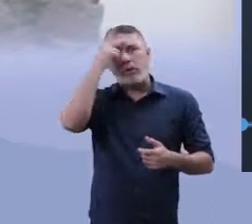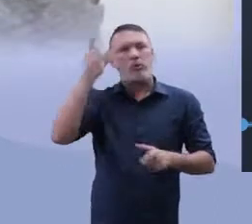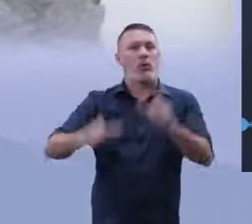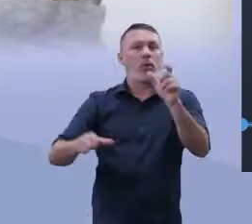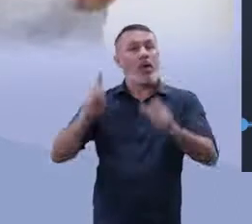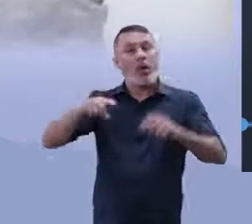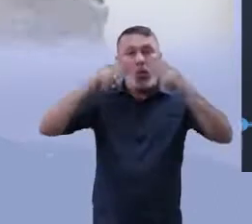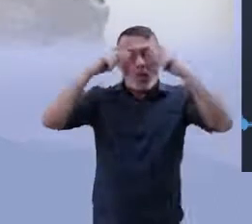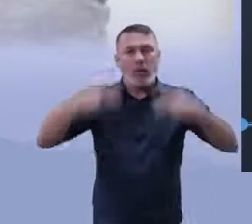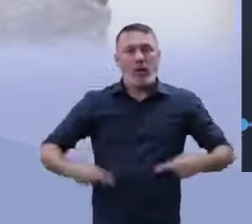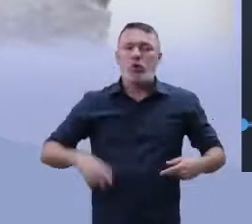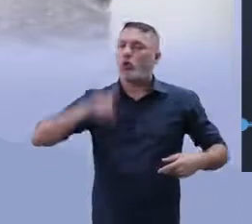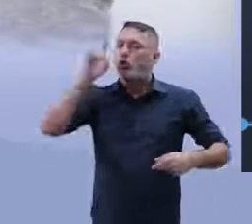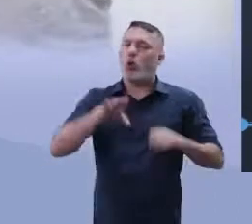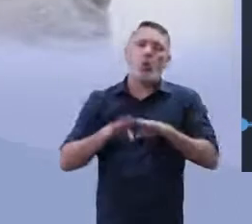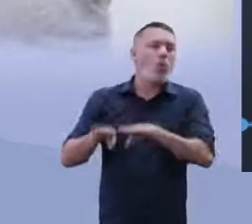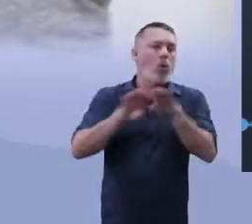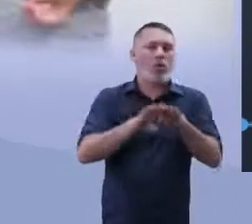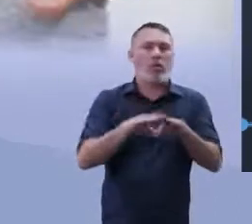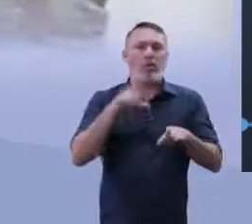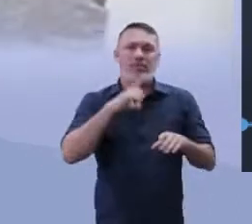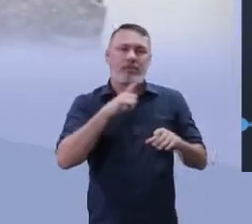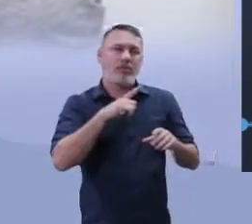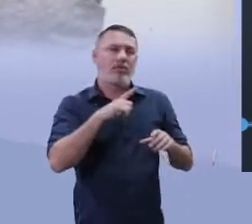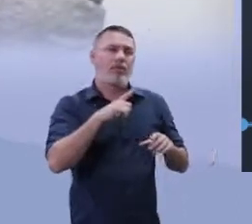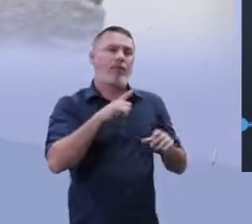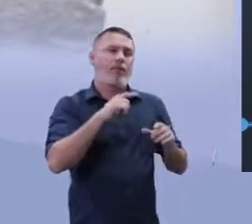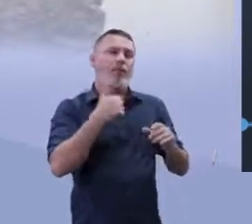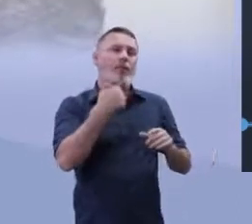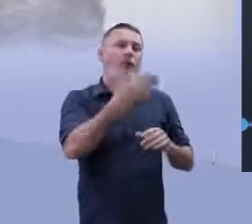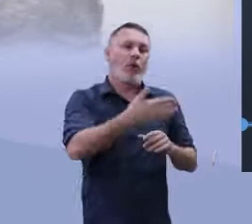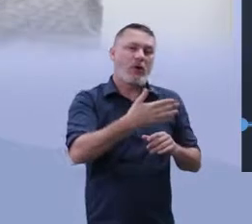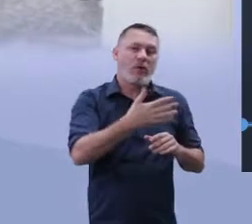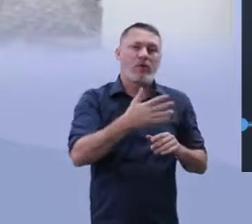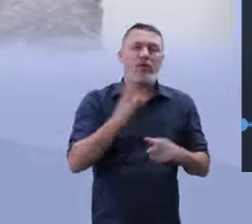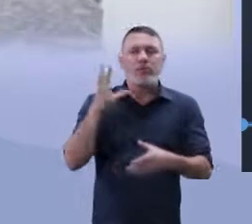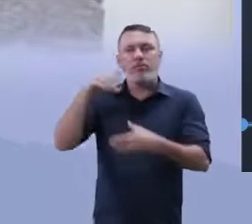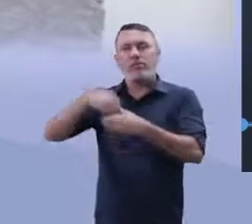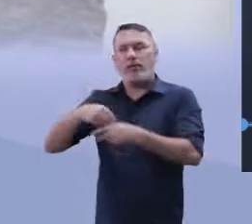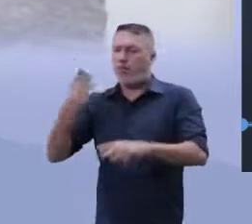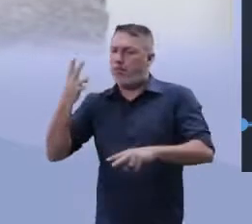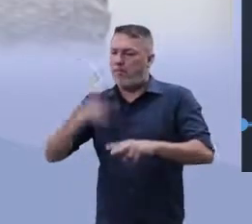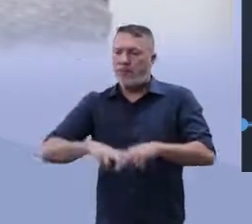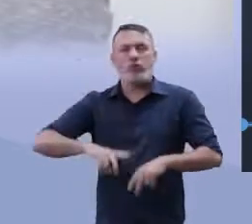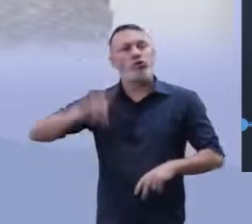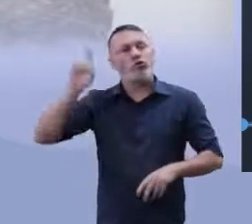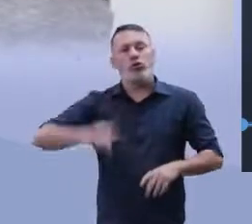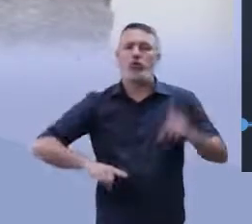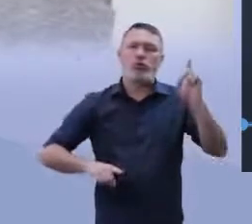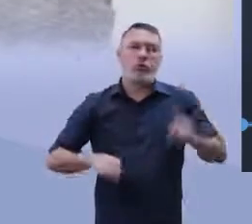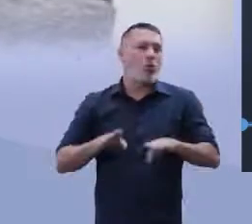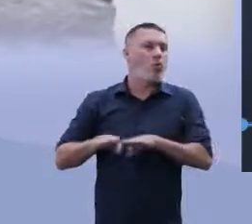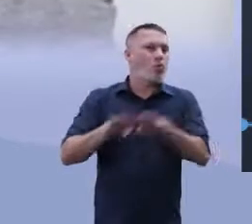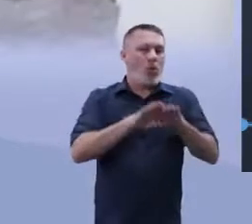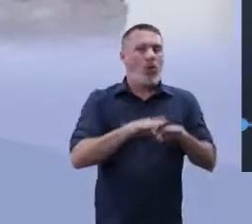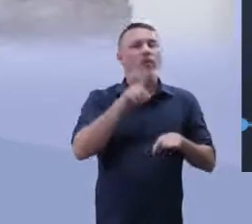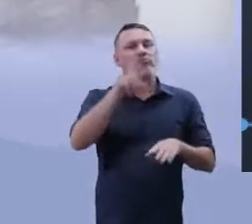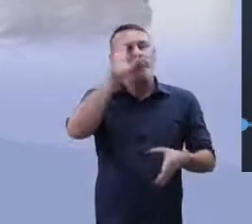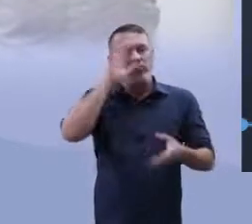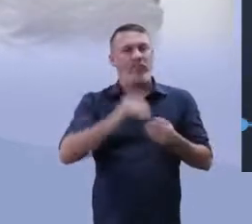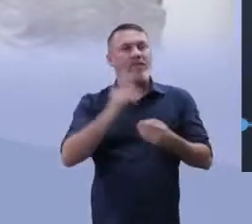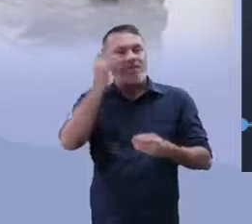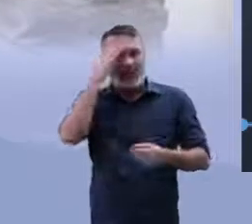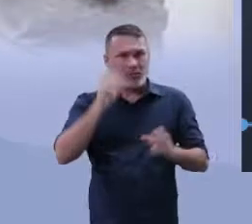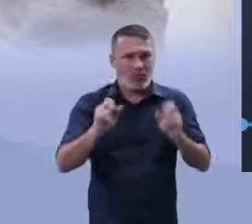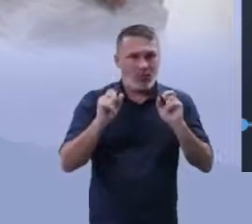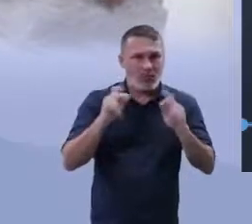ali. Então, o mesmo direito que eles têm aqui fora, eles precisam ter dentro desse sistema prisional. Fica muito mais fácil